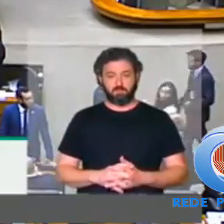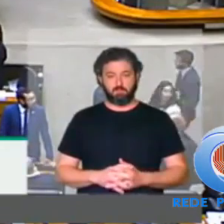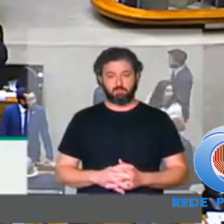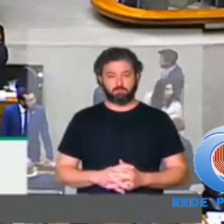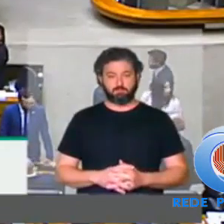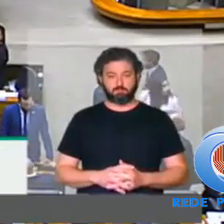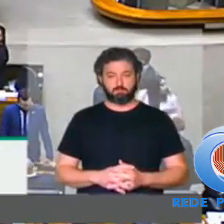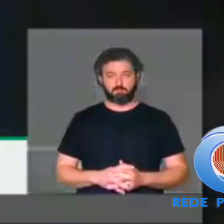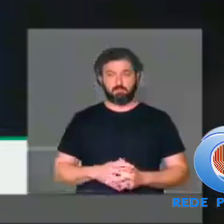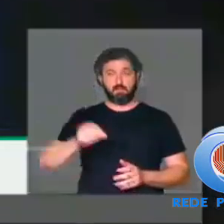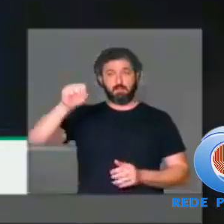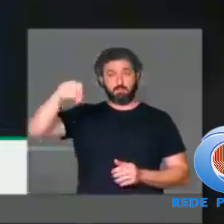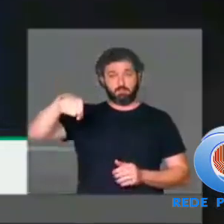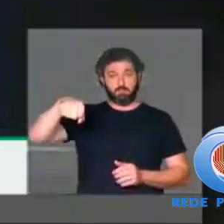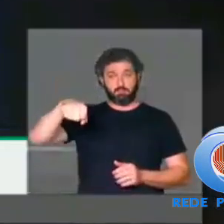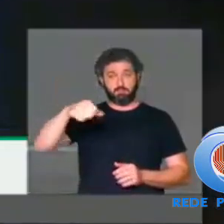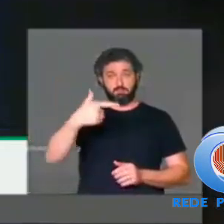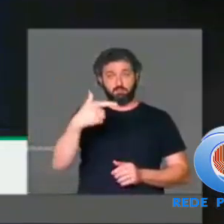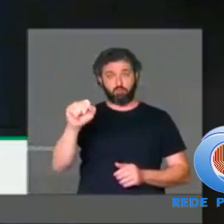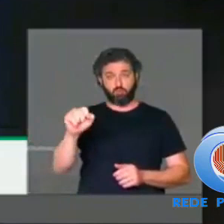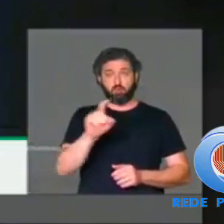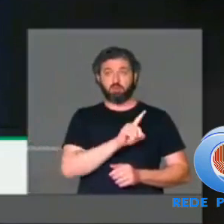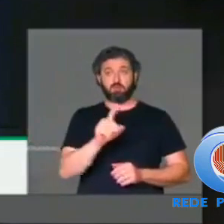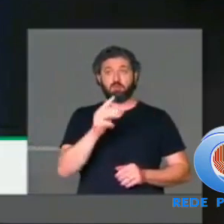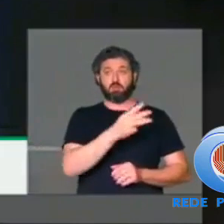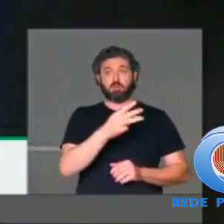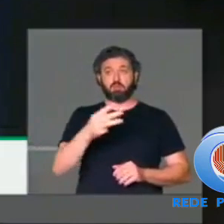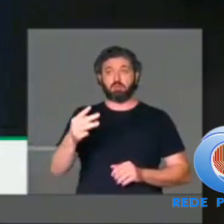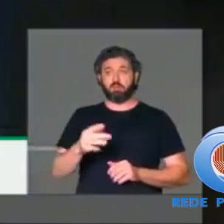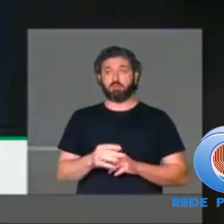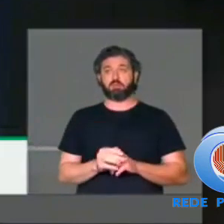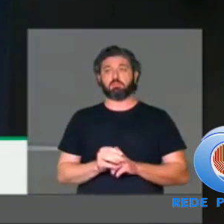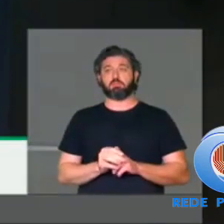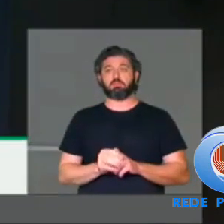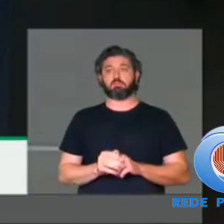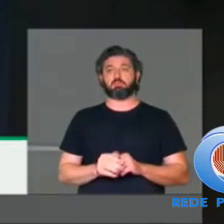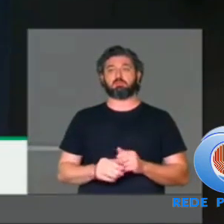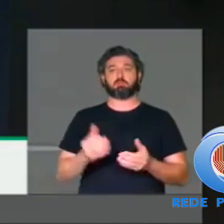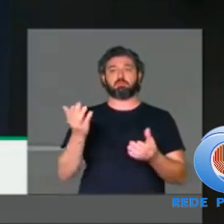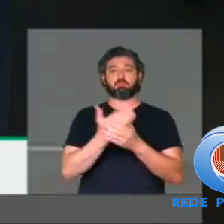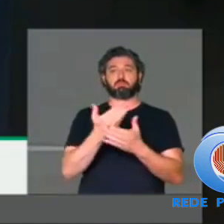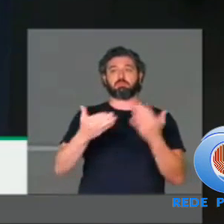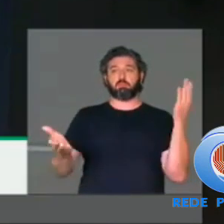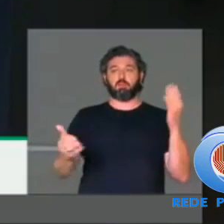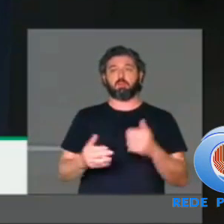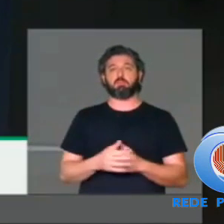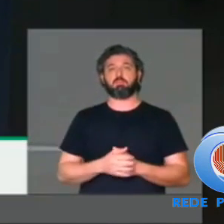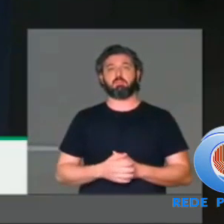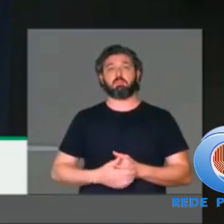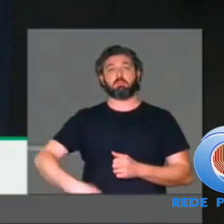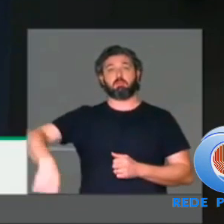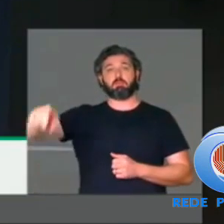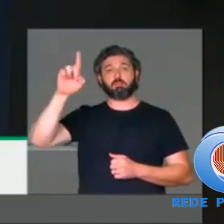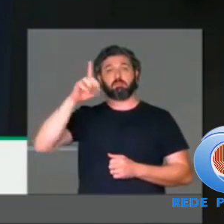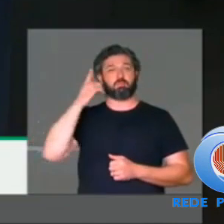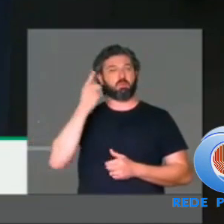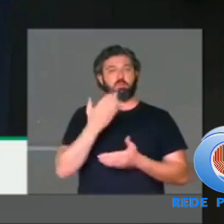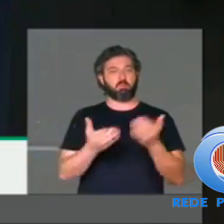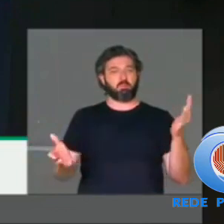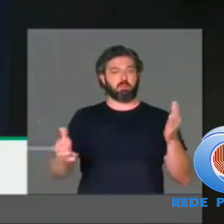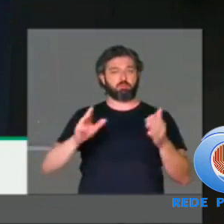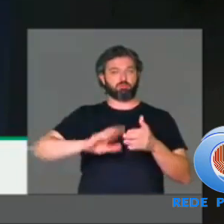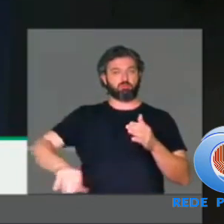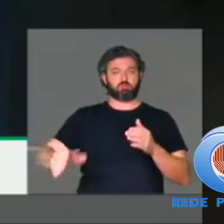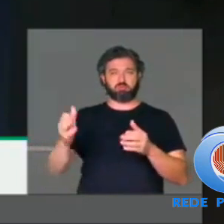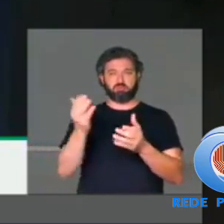Tirar o L. Sim. 28, não, 333. O requerimento foi rejeitado. Os deputados rejeitaram